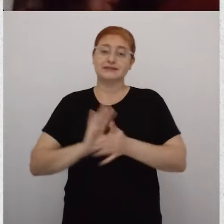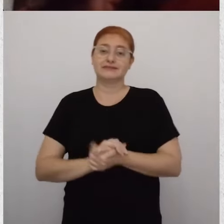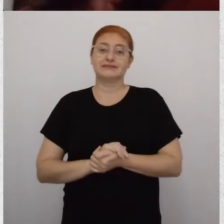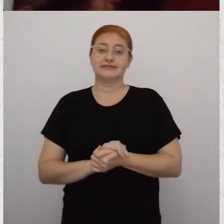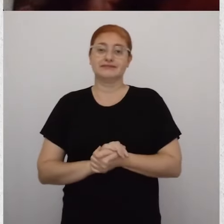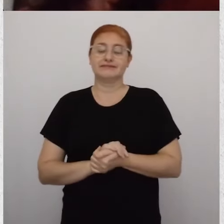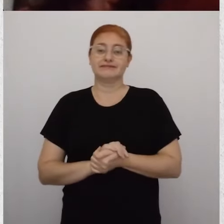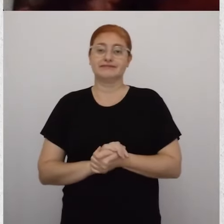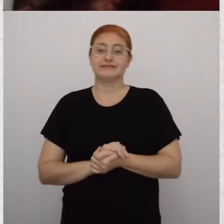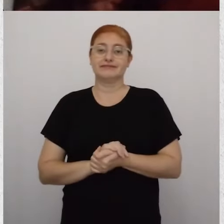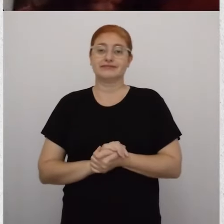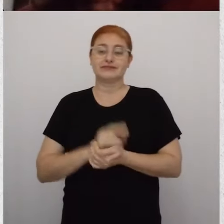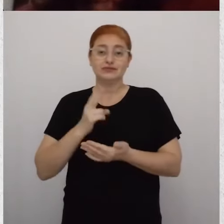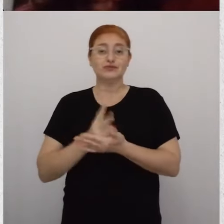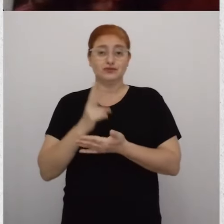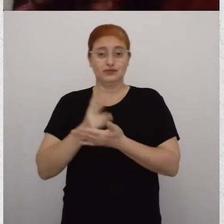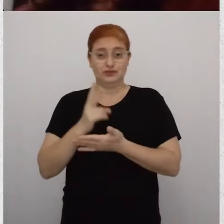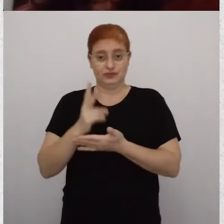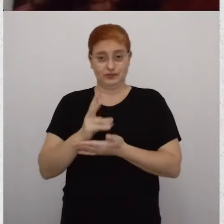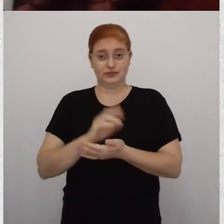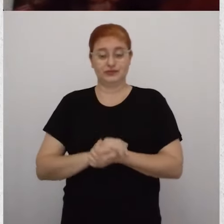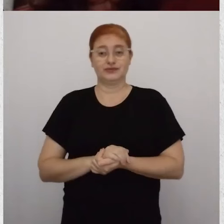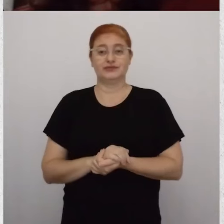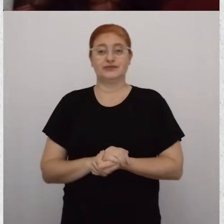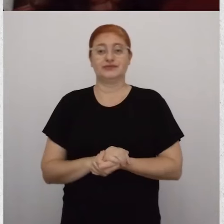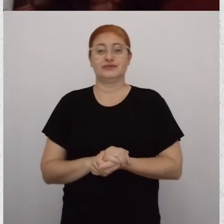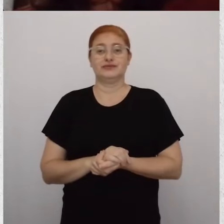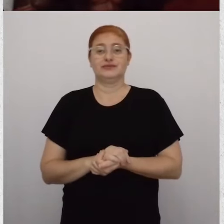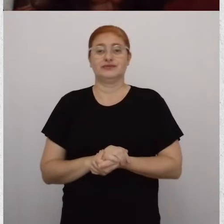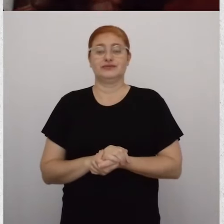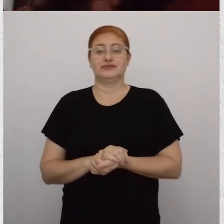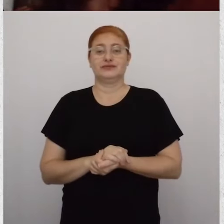Mas, enfim, dando continuidade,